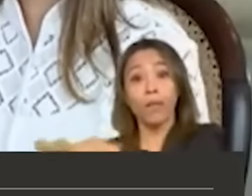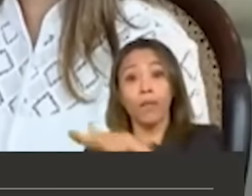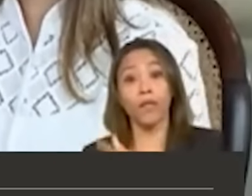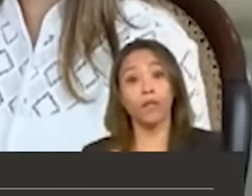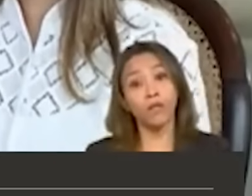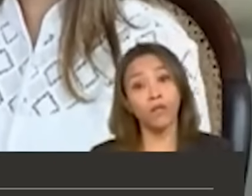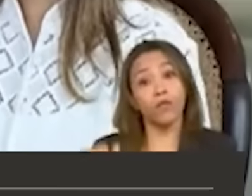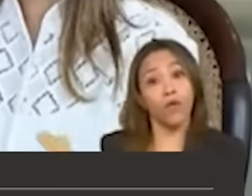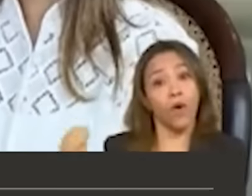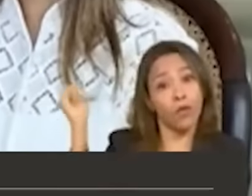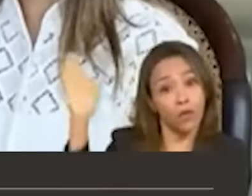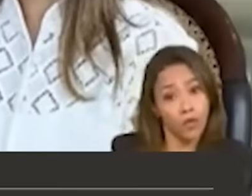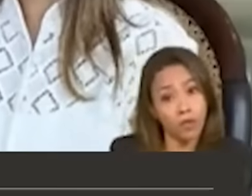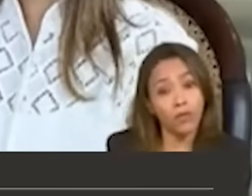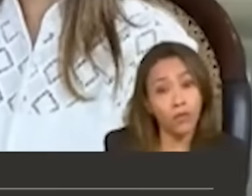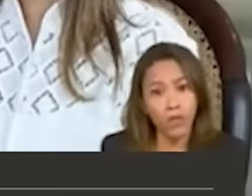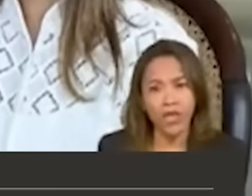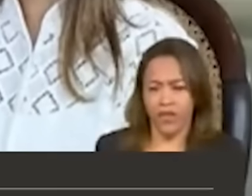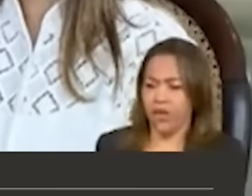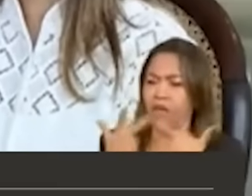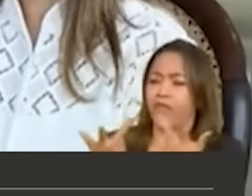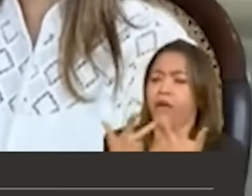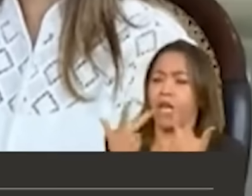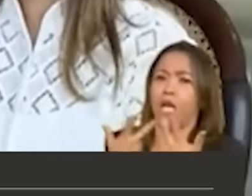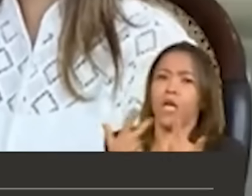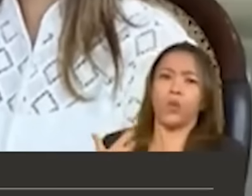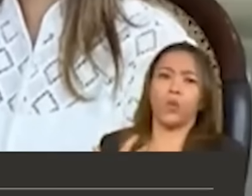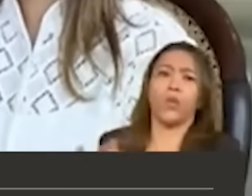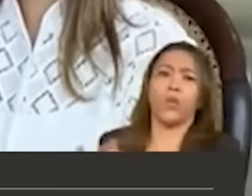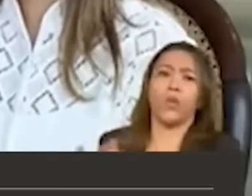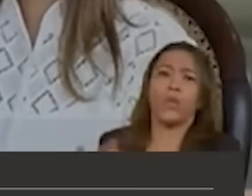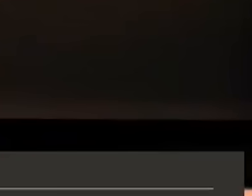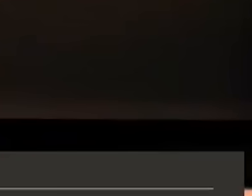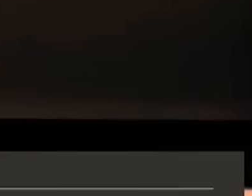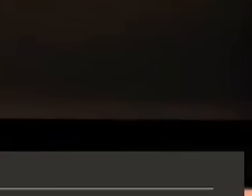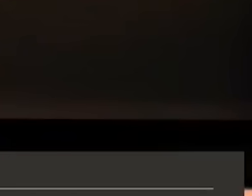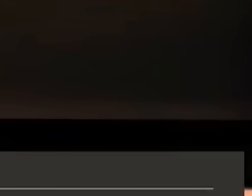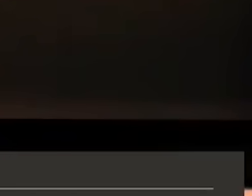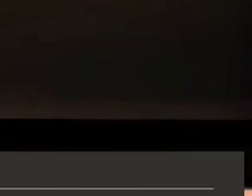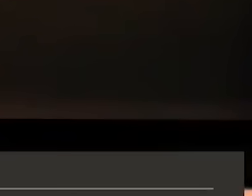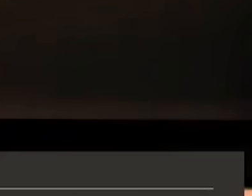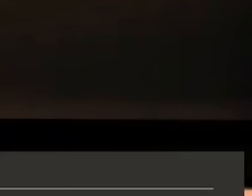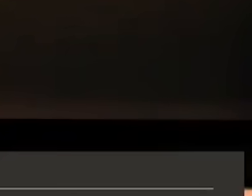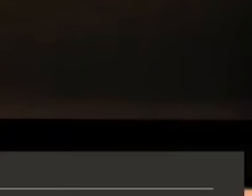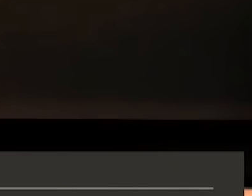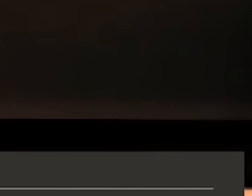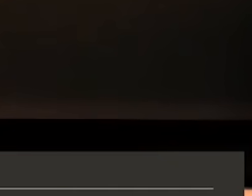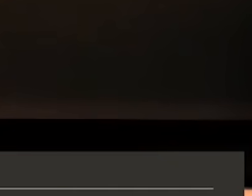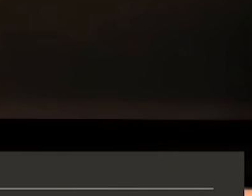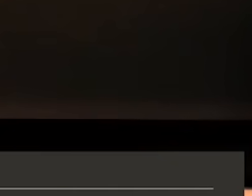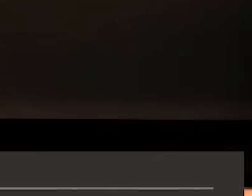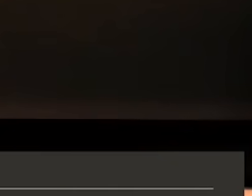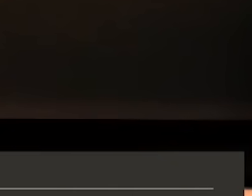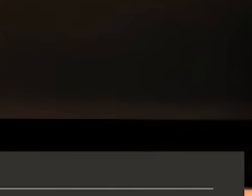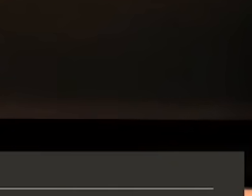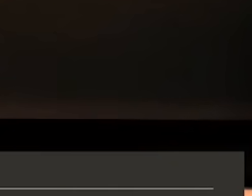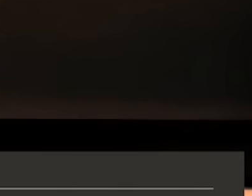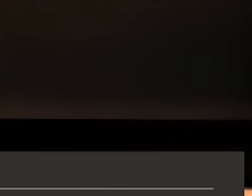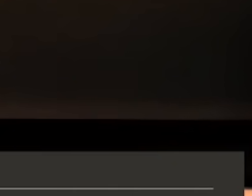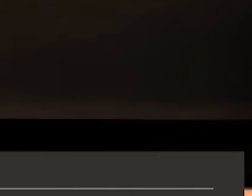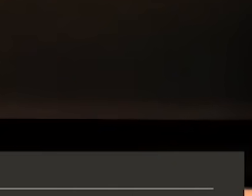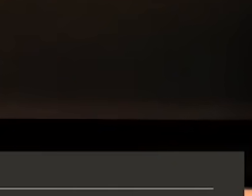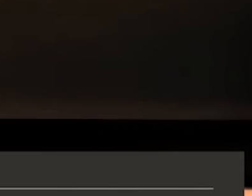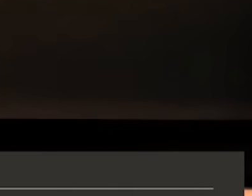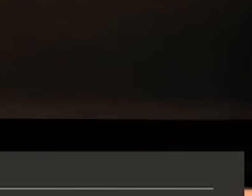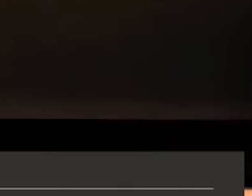e falam o que quer. Uhum. E ainda não obedece sequer às decisões do governo. Bom, segundo Janja, Elon Musk,